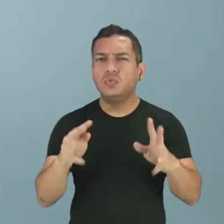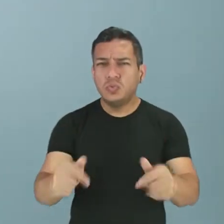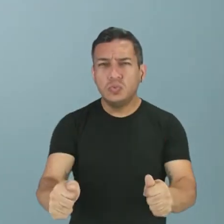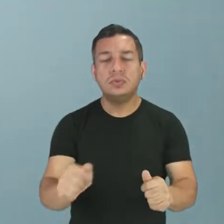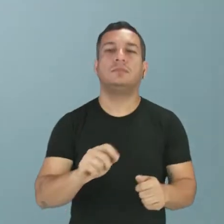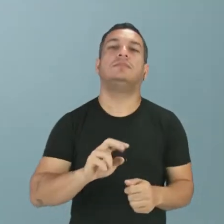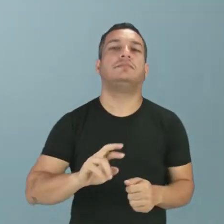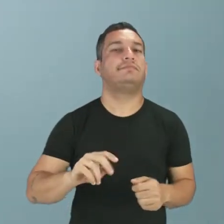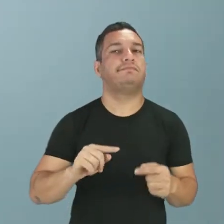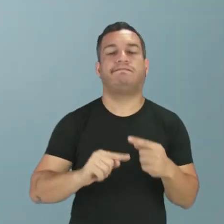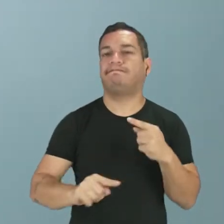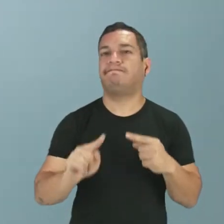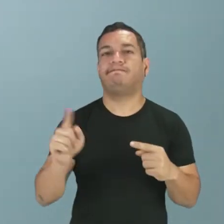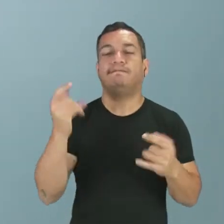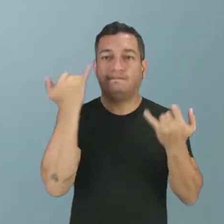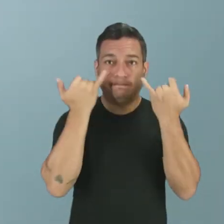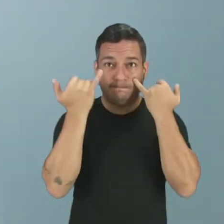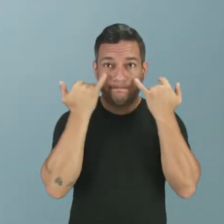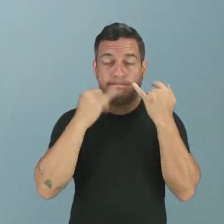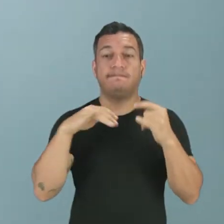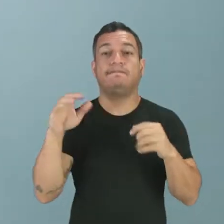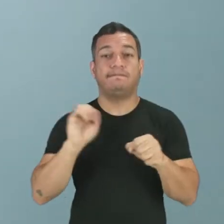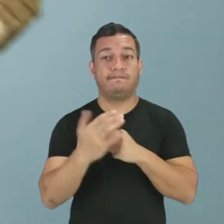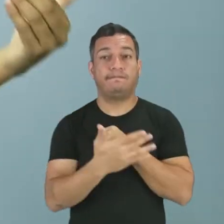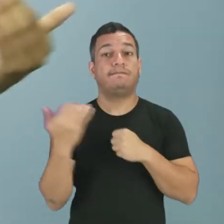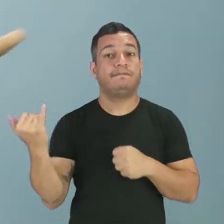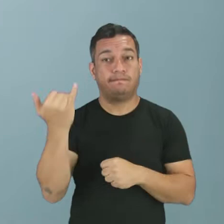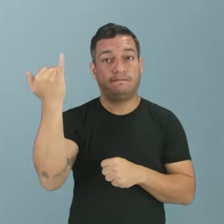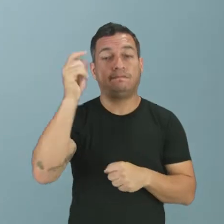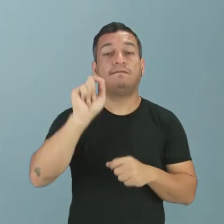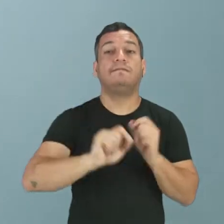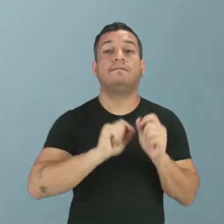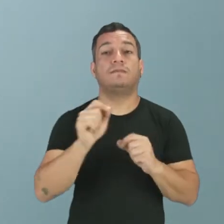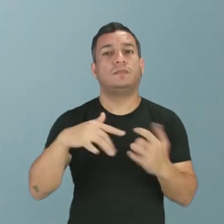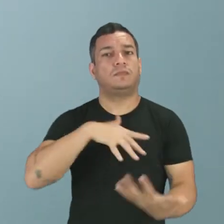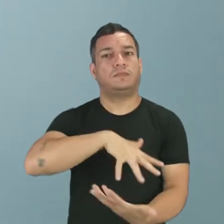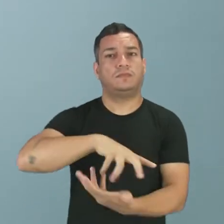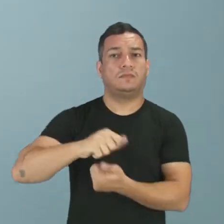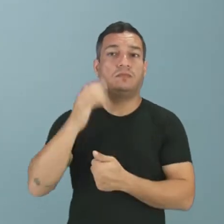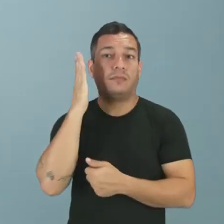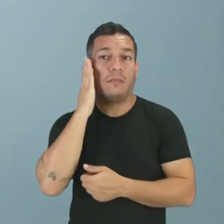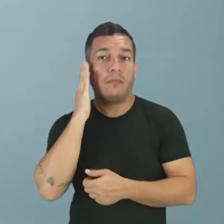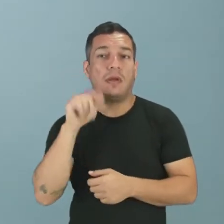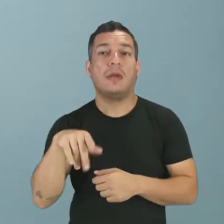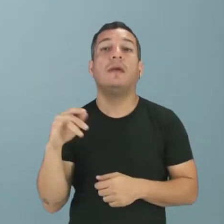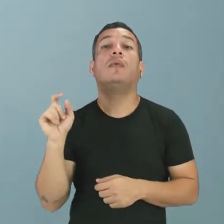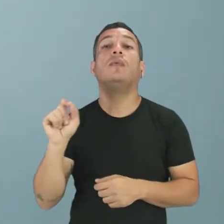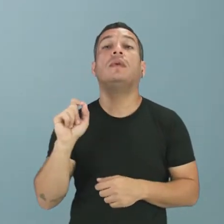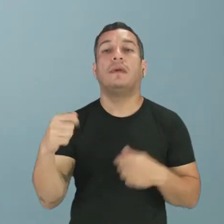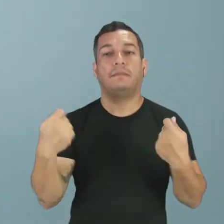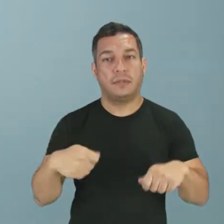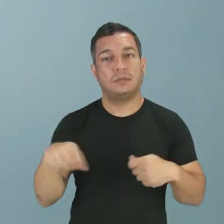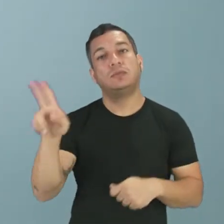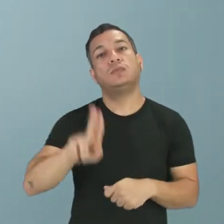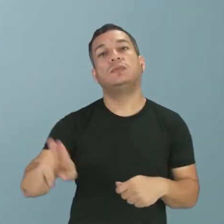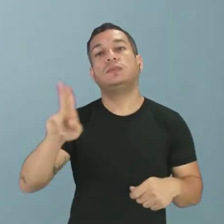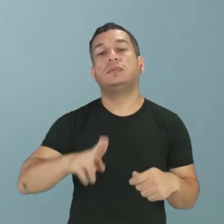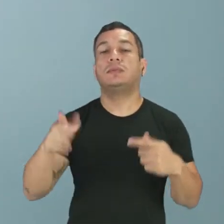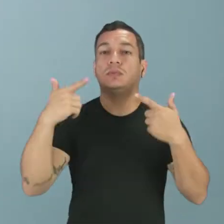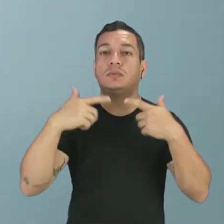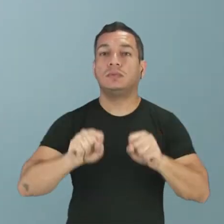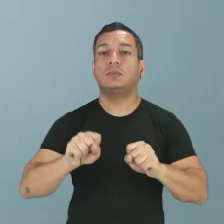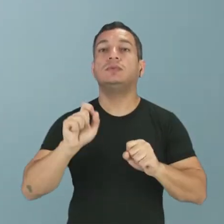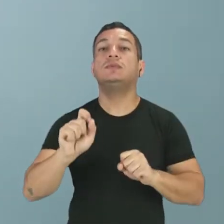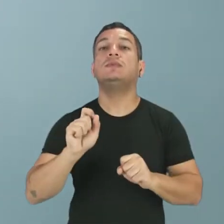todos. Informações como essa, importantíssimas, que cabe ao mundo todo saber, é necessário utilizar uma